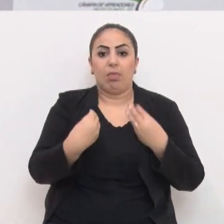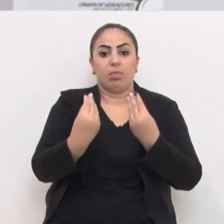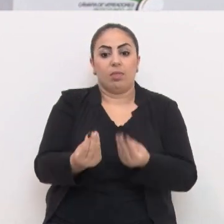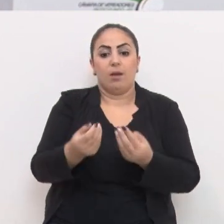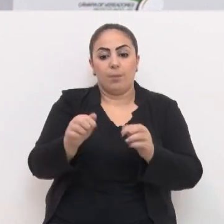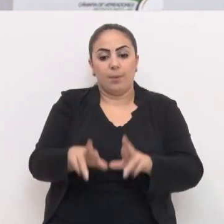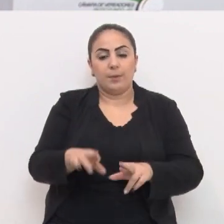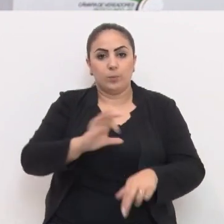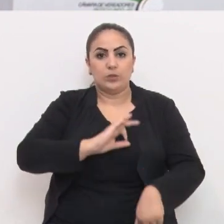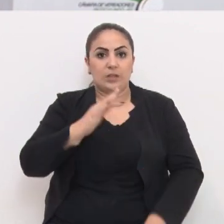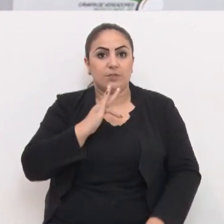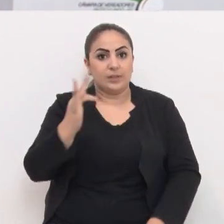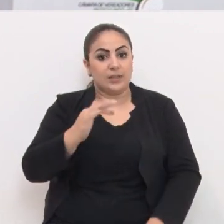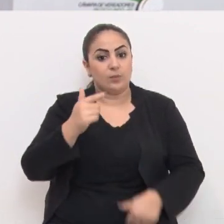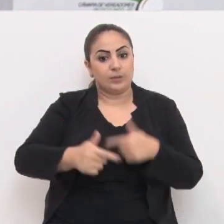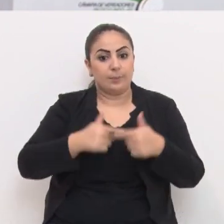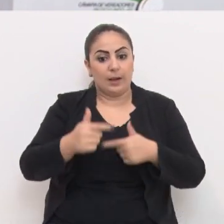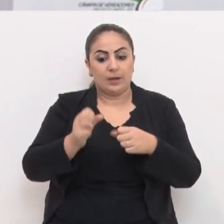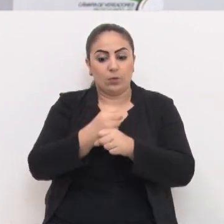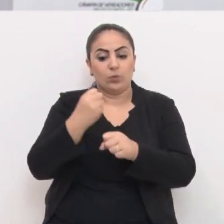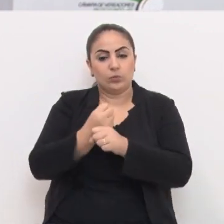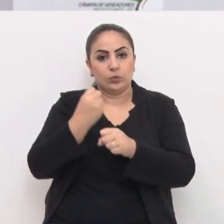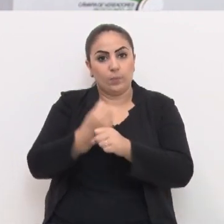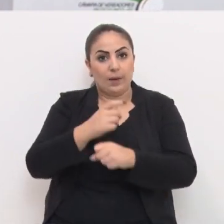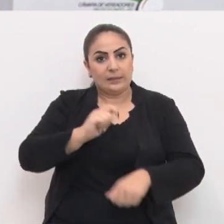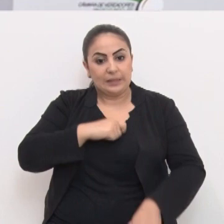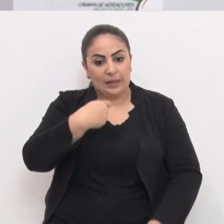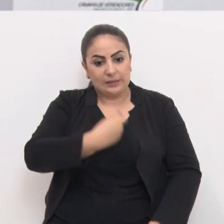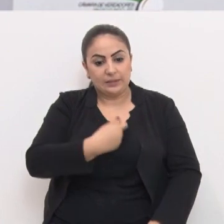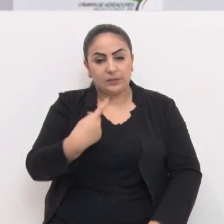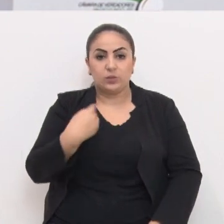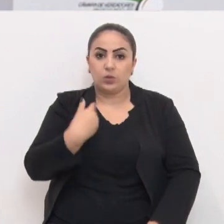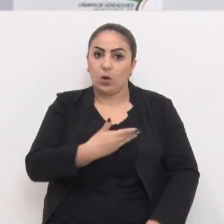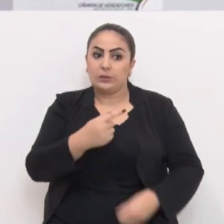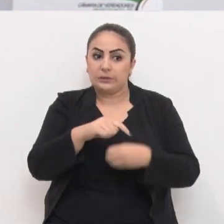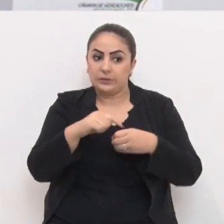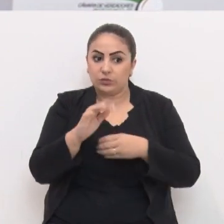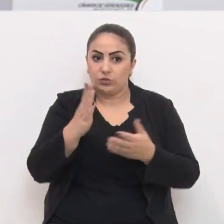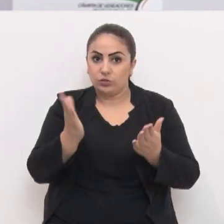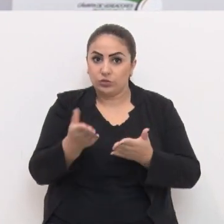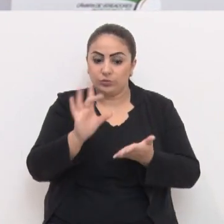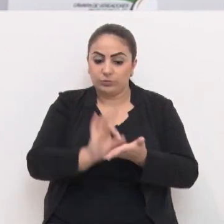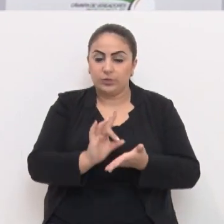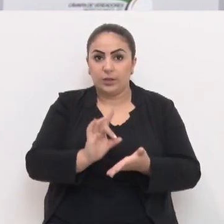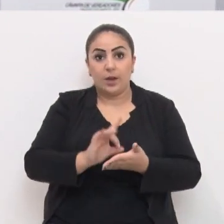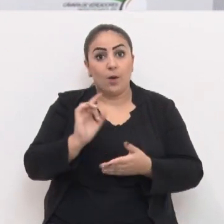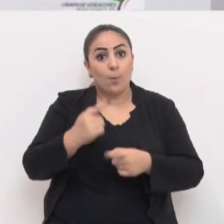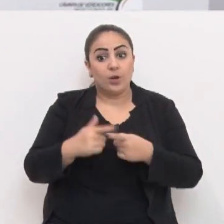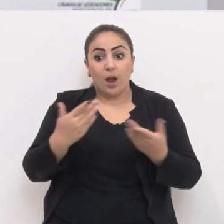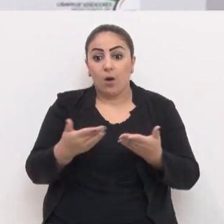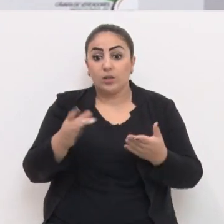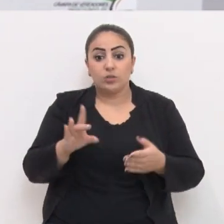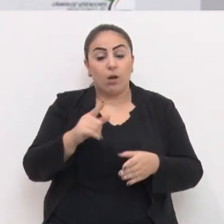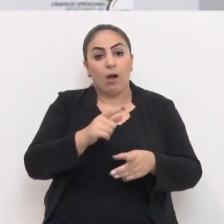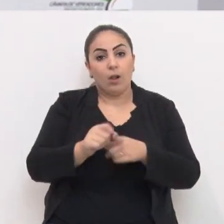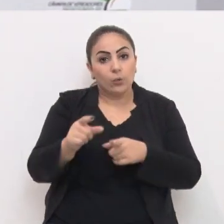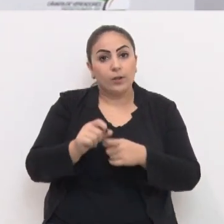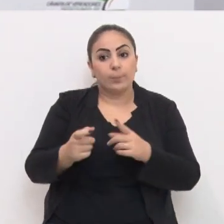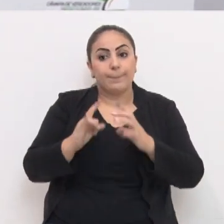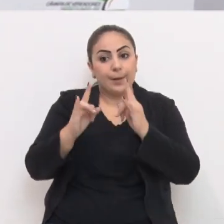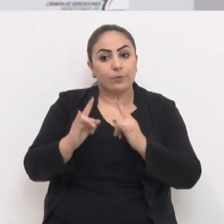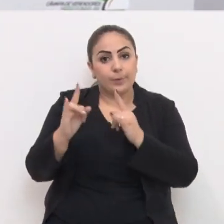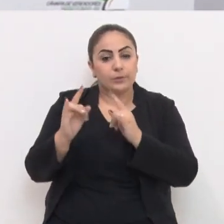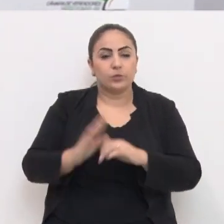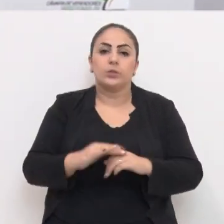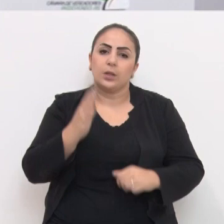área para que a Polícia Federal possa construir uma delegacia aqui na nossa cidade de forma definitiva, porque até então só está em prédios alugados, com